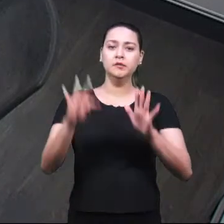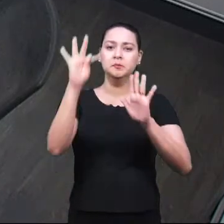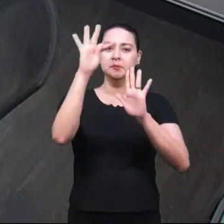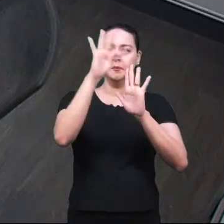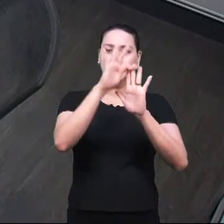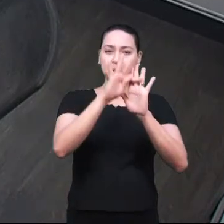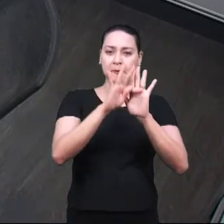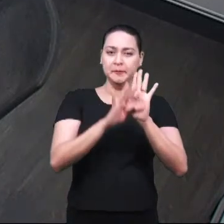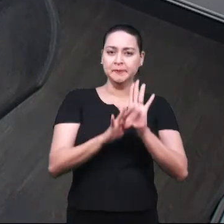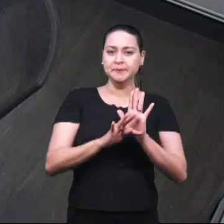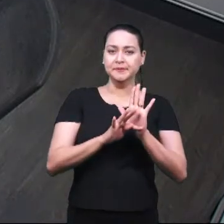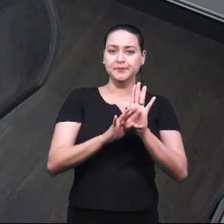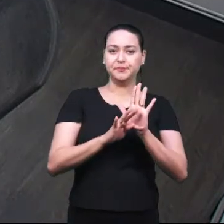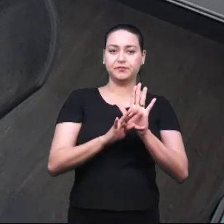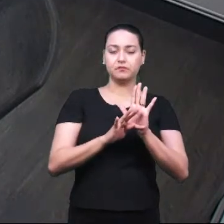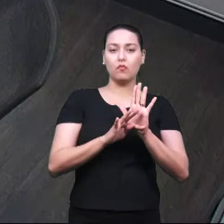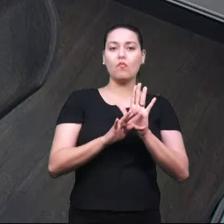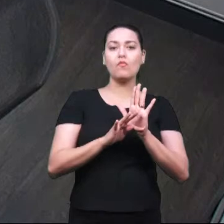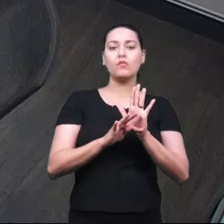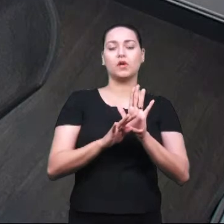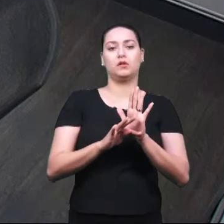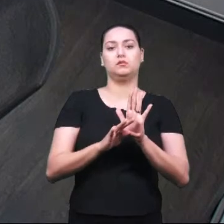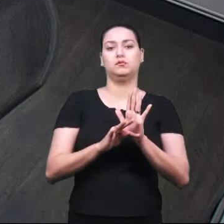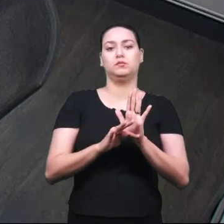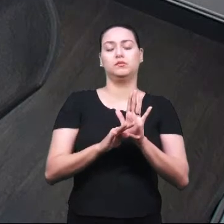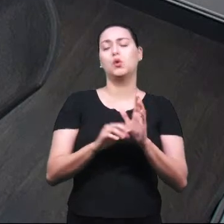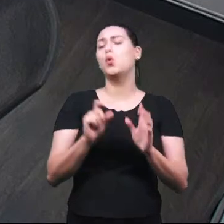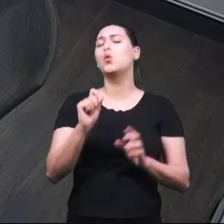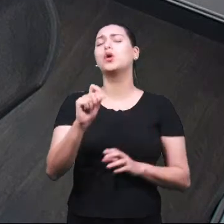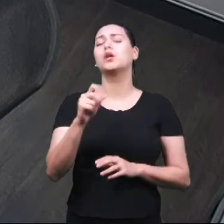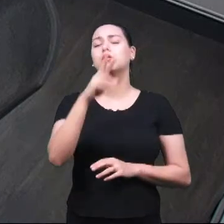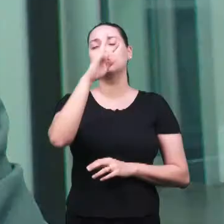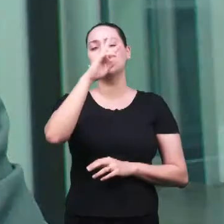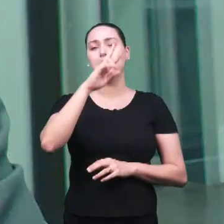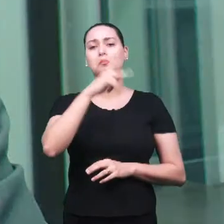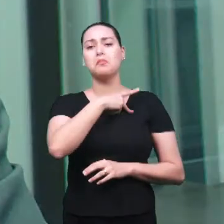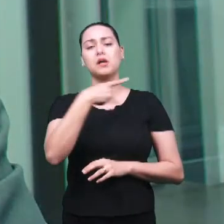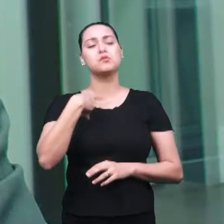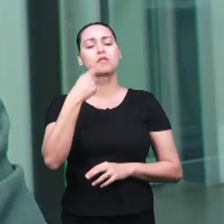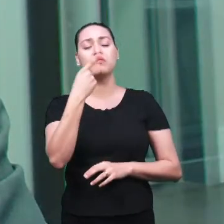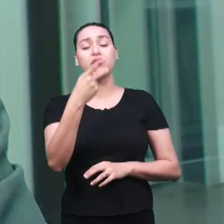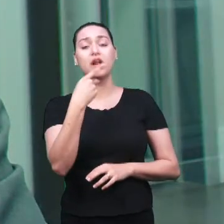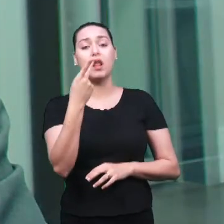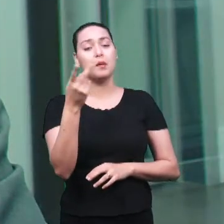que o pastor tem a falar aí às senhoras? Pois bem,